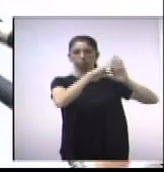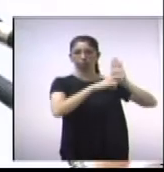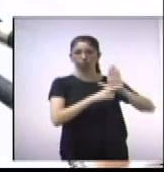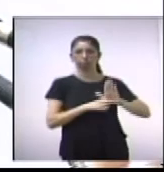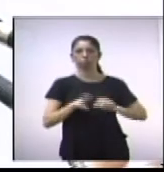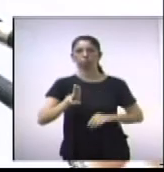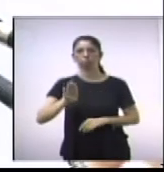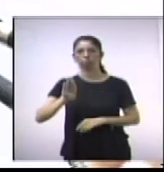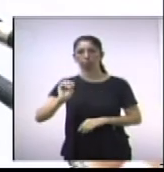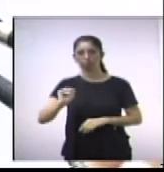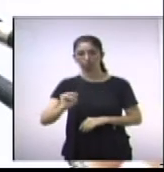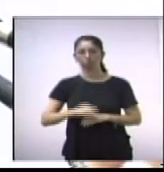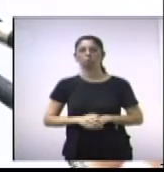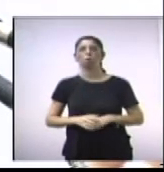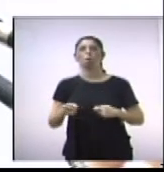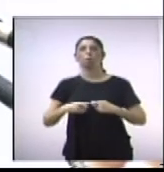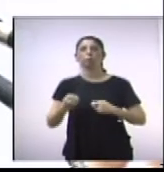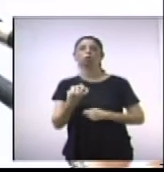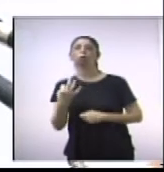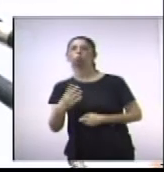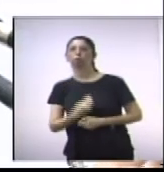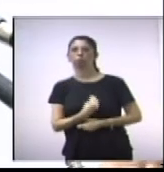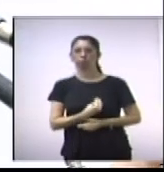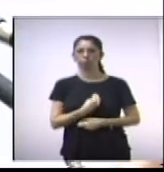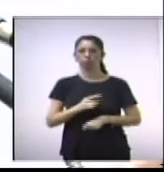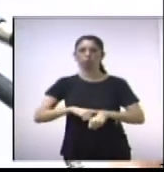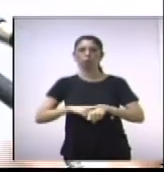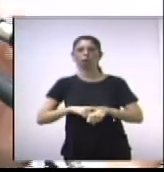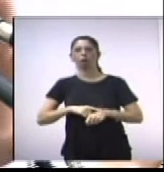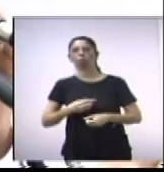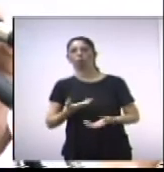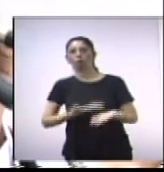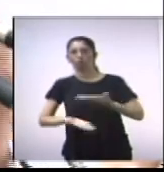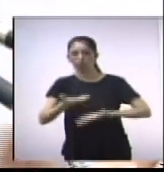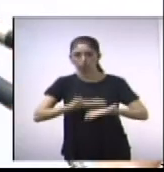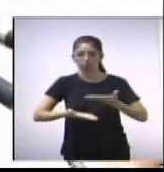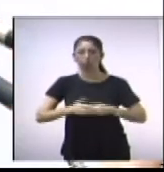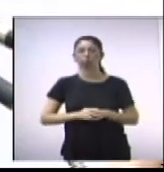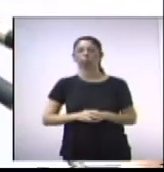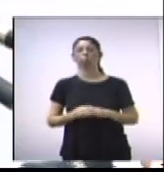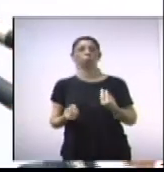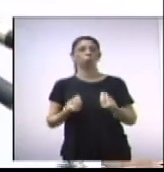saúde, com o nome dos médicos de especialidade, bem como o horário de atendimento.